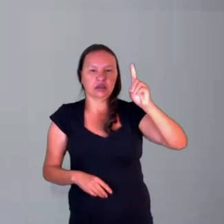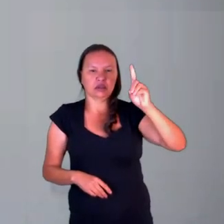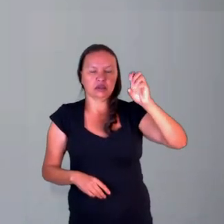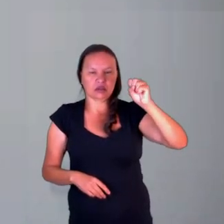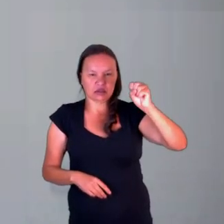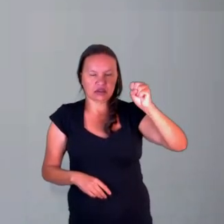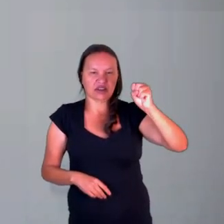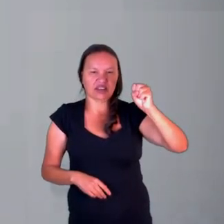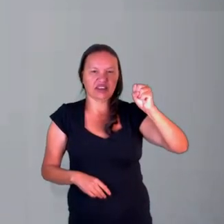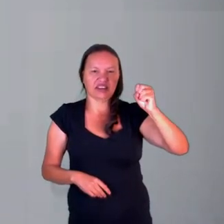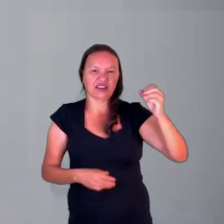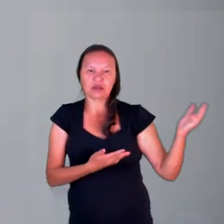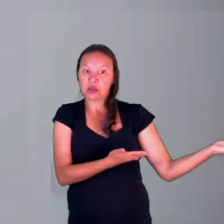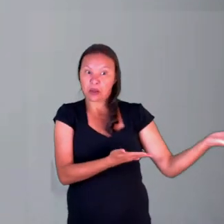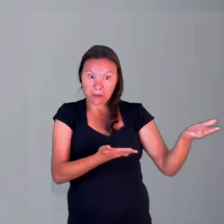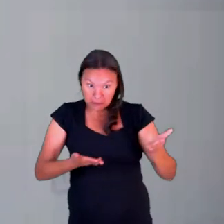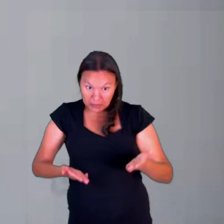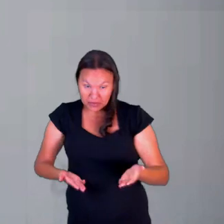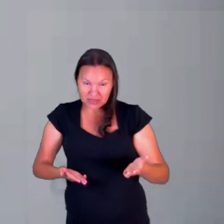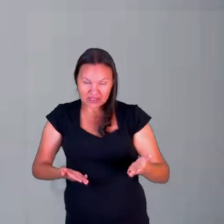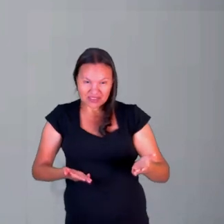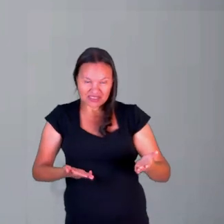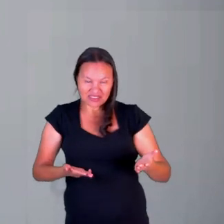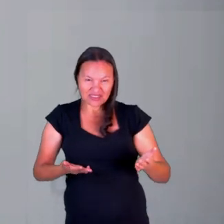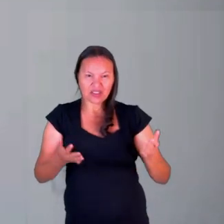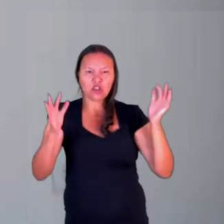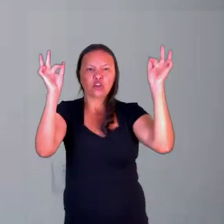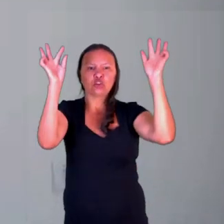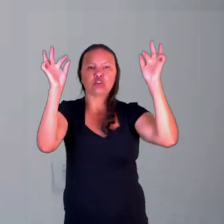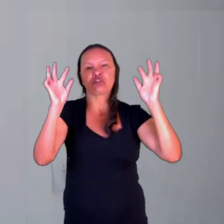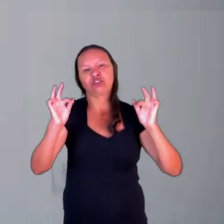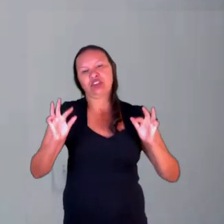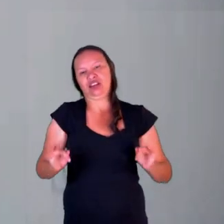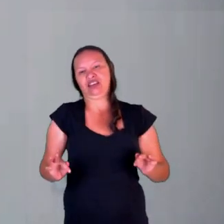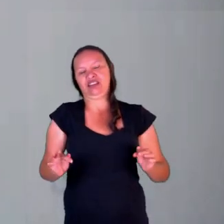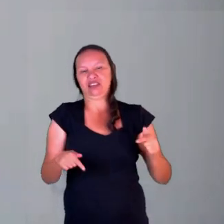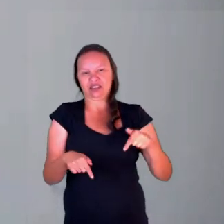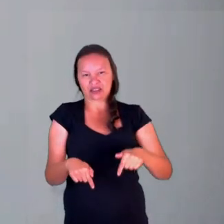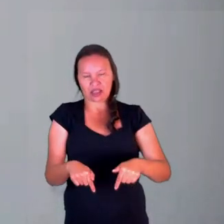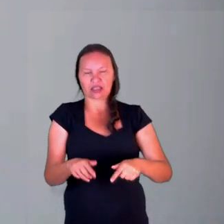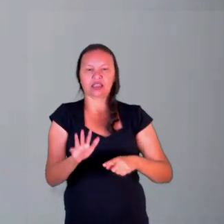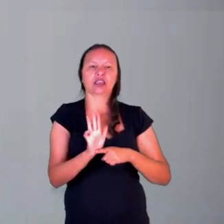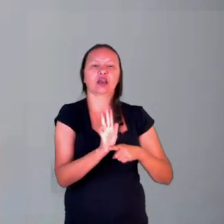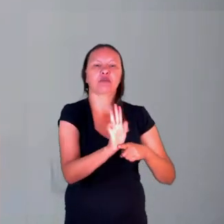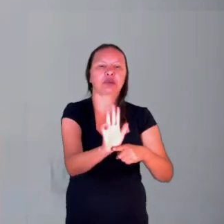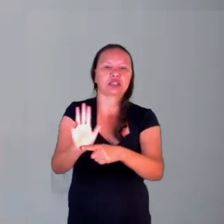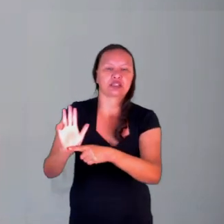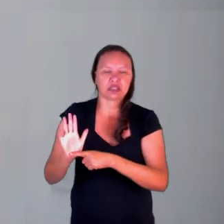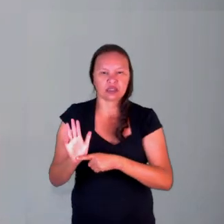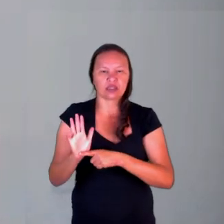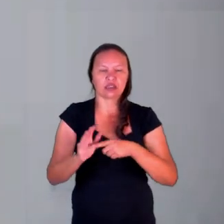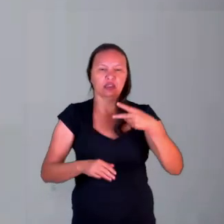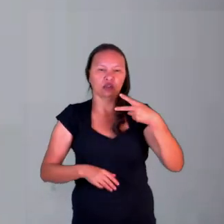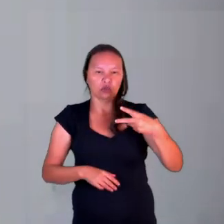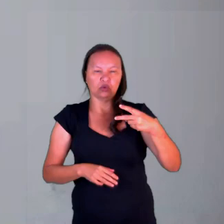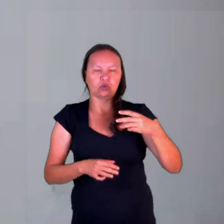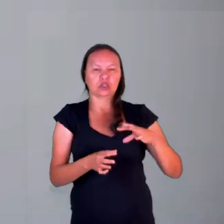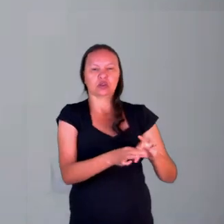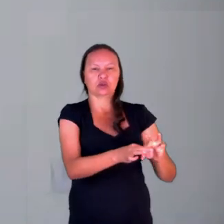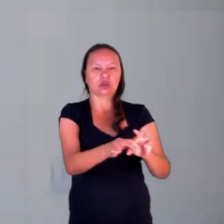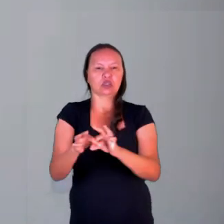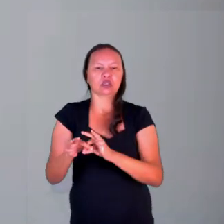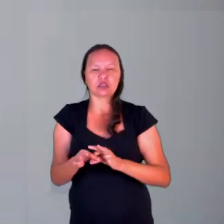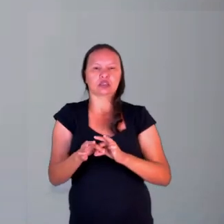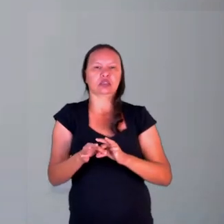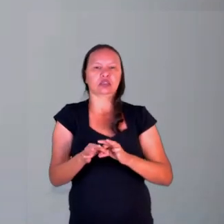contente de est aqui com esse desafio gigante também que é de tá eh representando duas organizações né que T uma